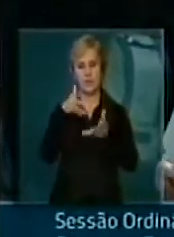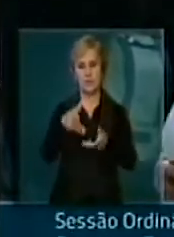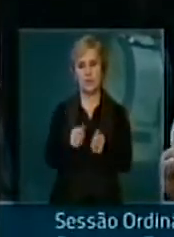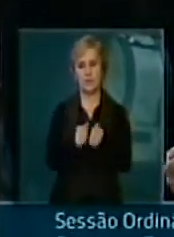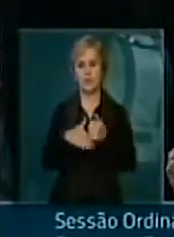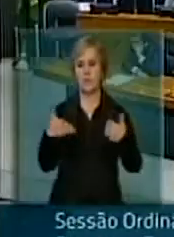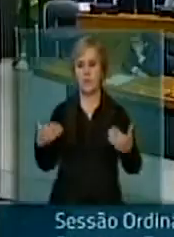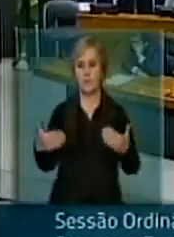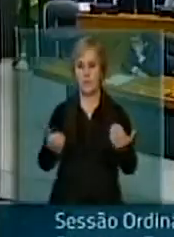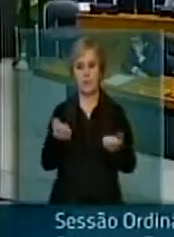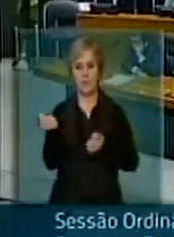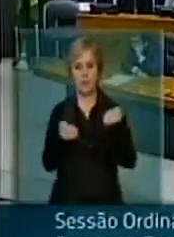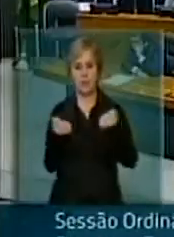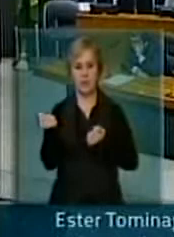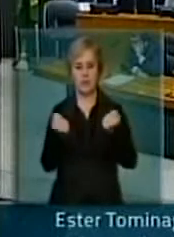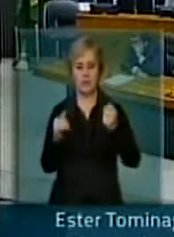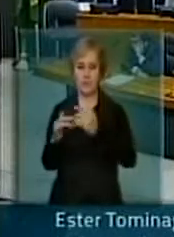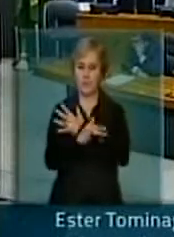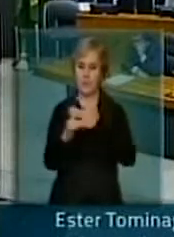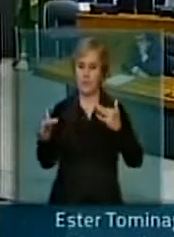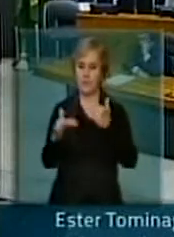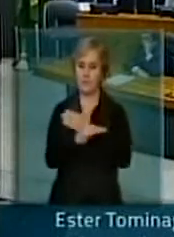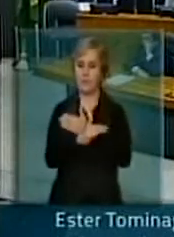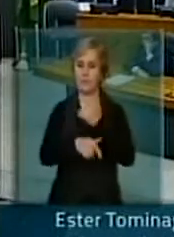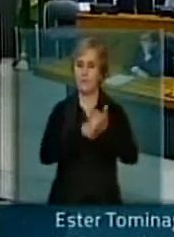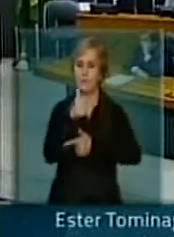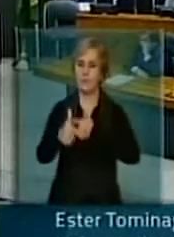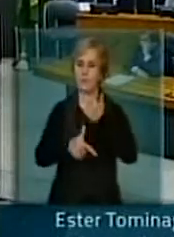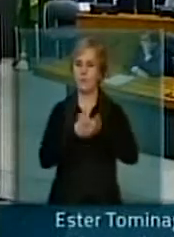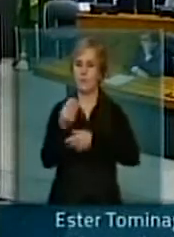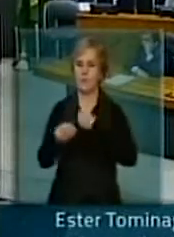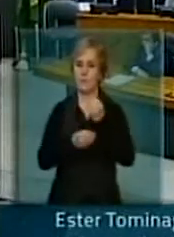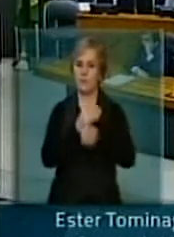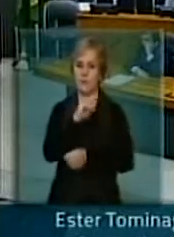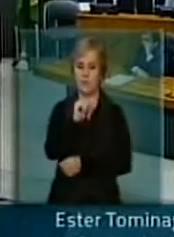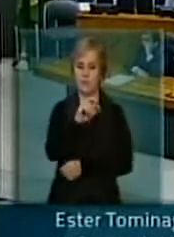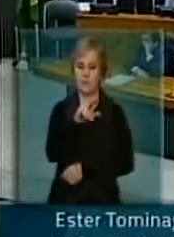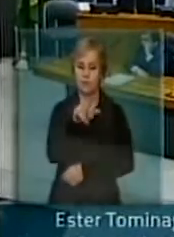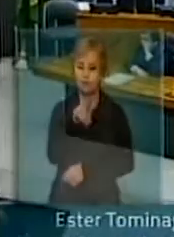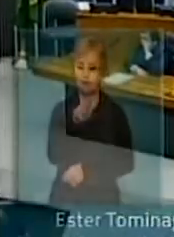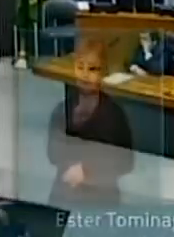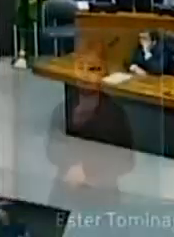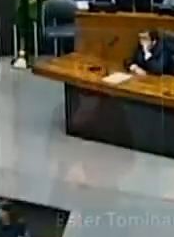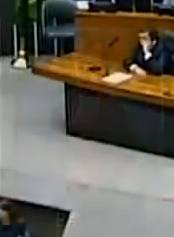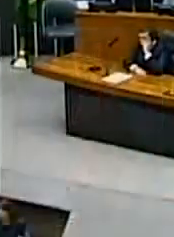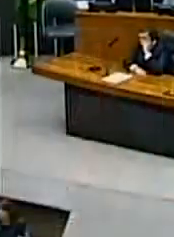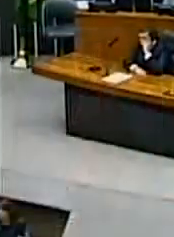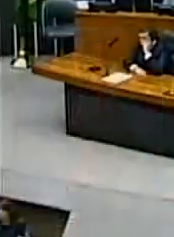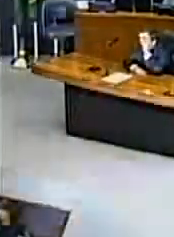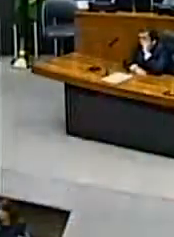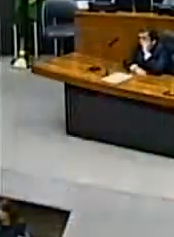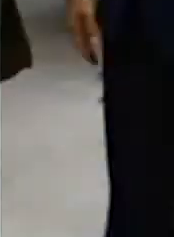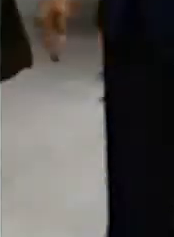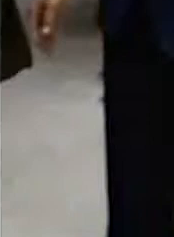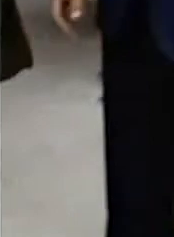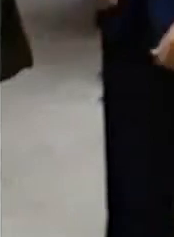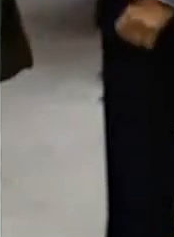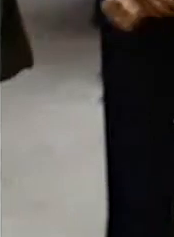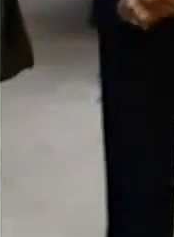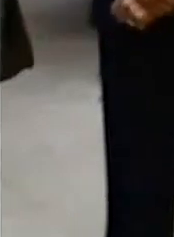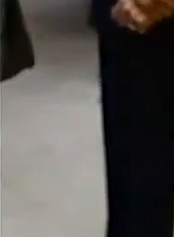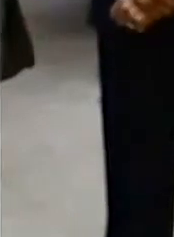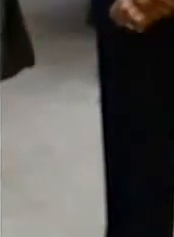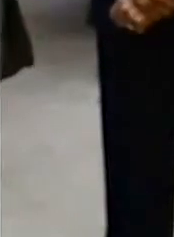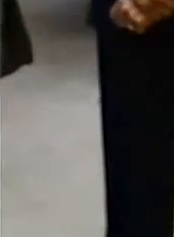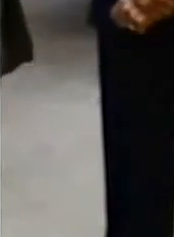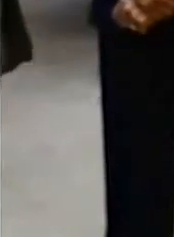Ministério dos Transportes, no exercício de cargo comissionado em importante setor técnico daquela parte do Poder Executivo.